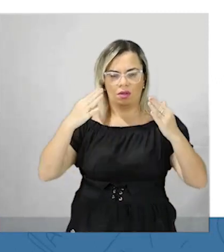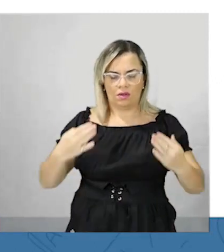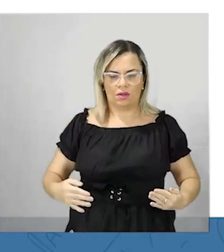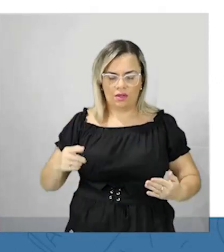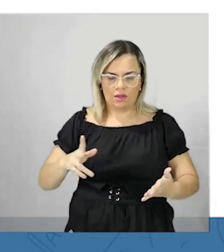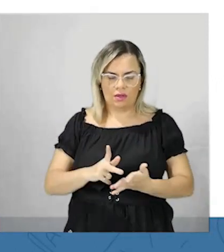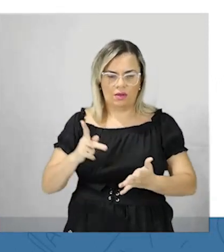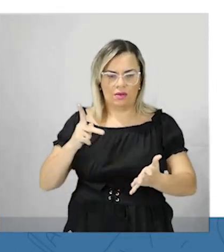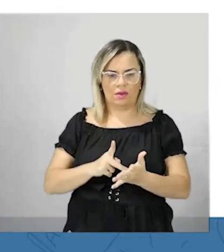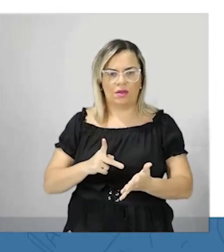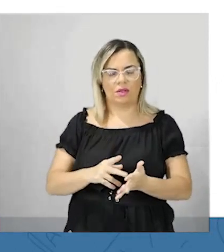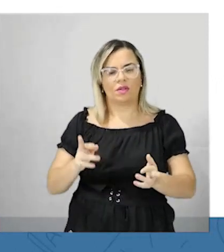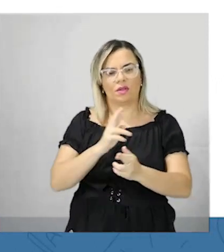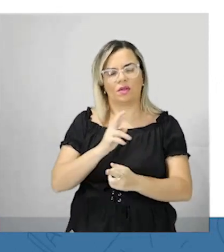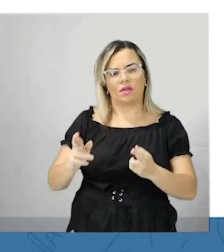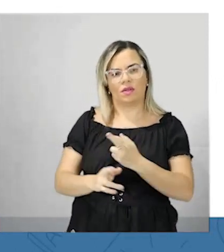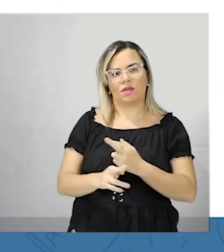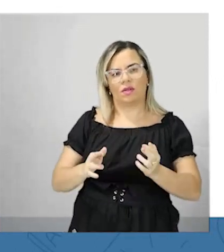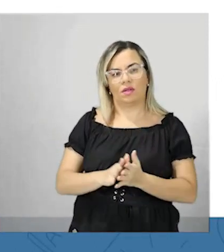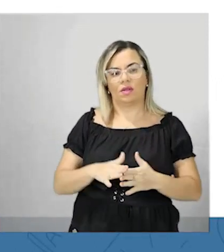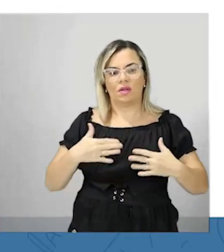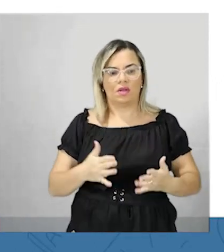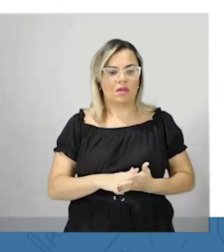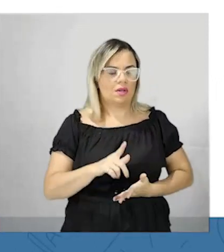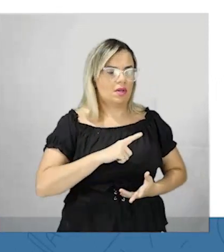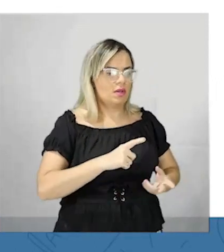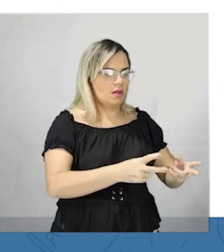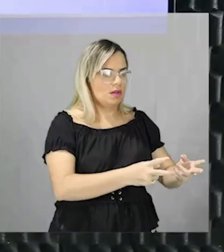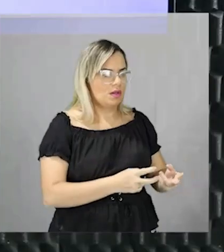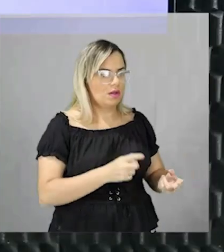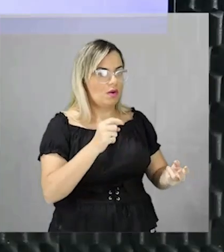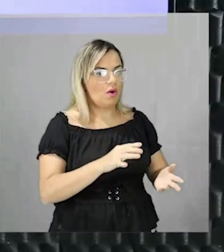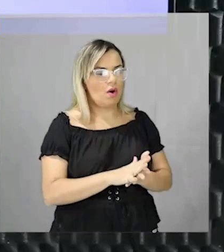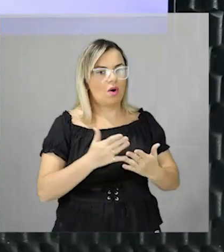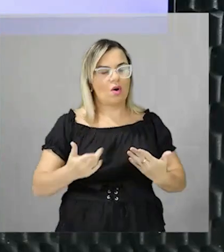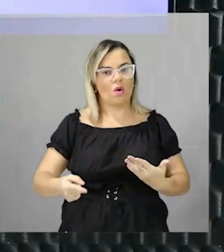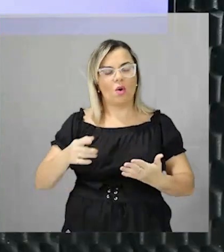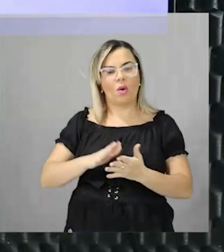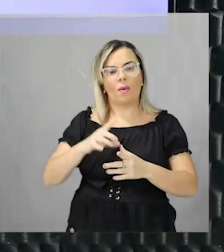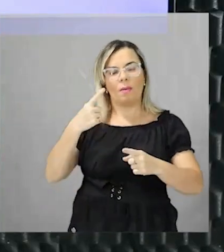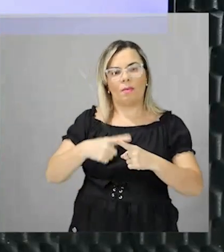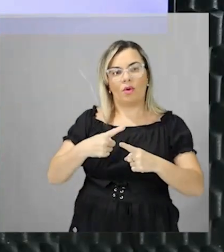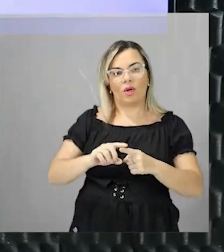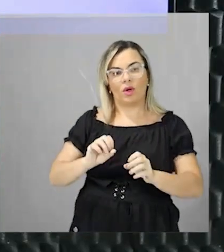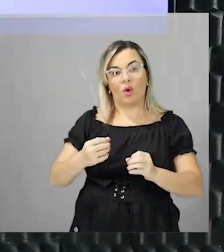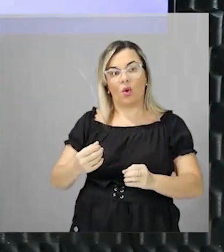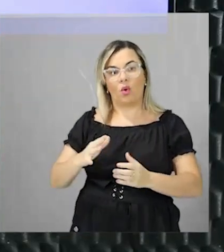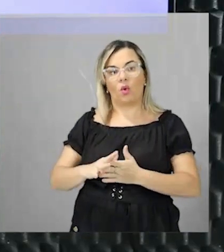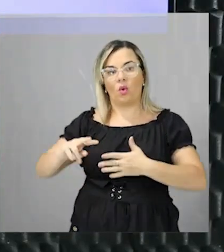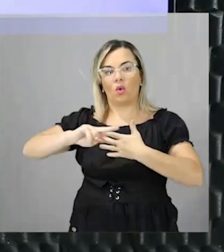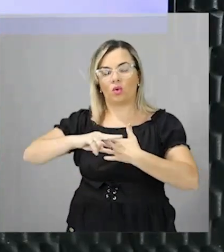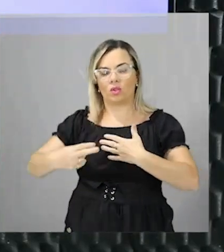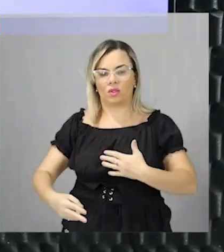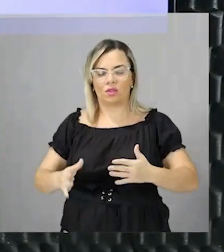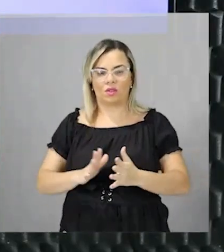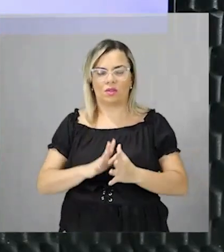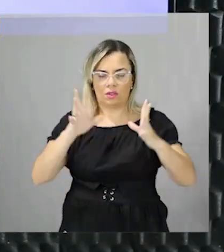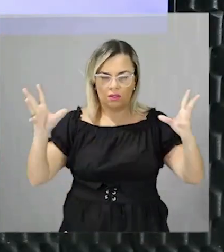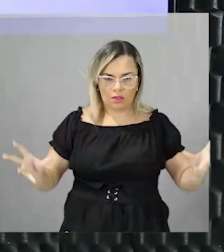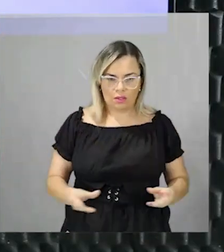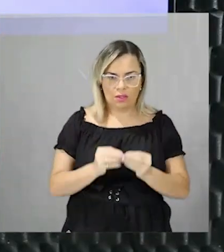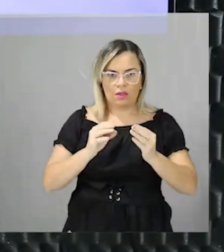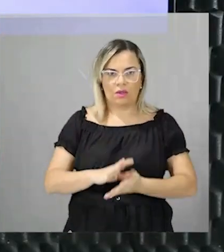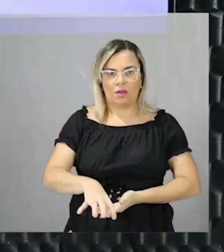é de fato, tem relação, mas tu tem que perceber se a relação é causa ou é consequência. Fechou?